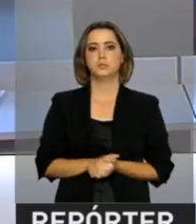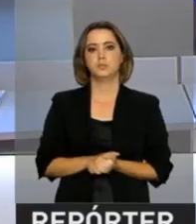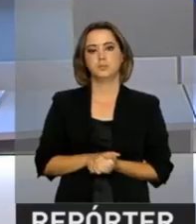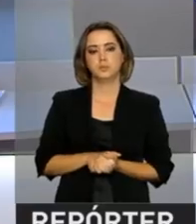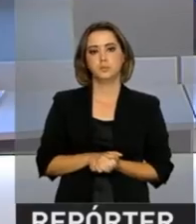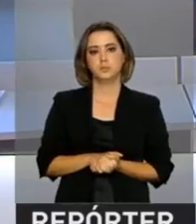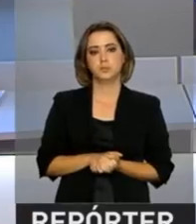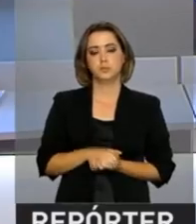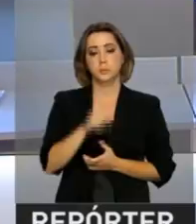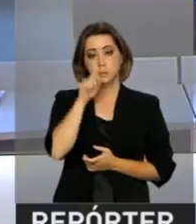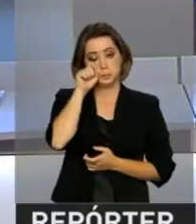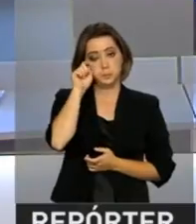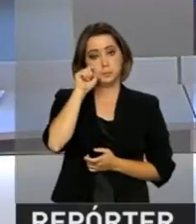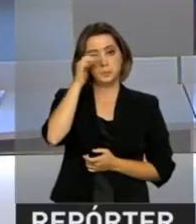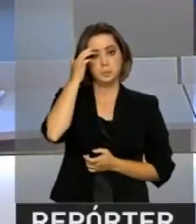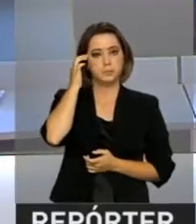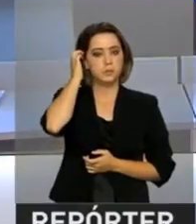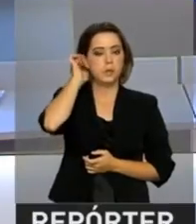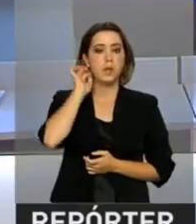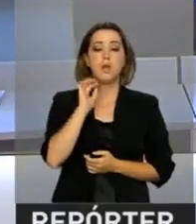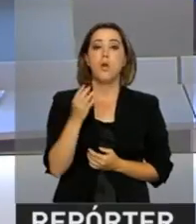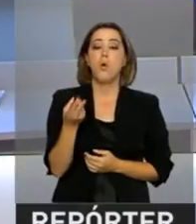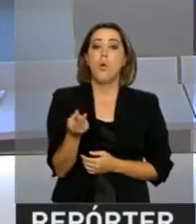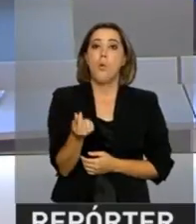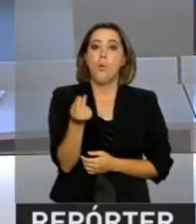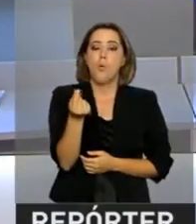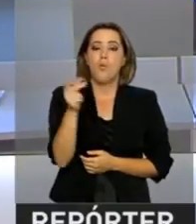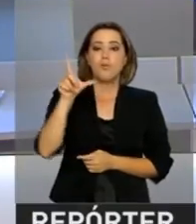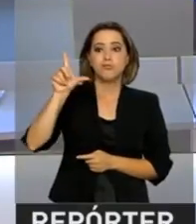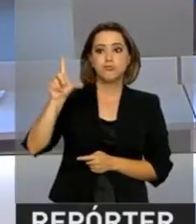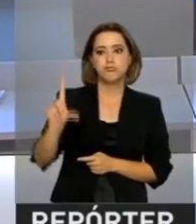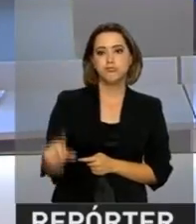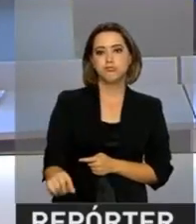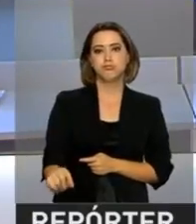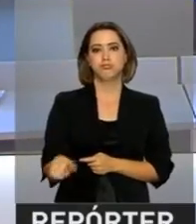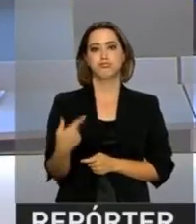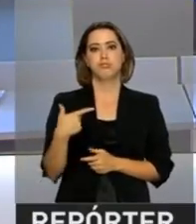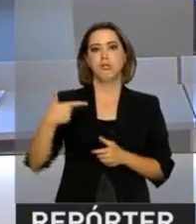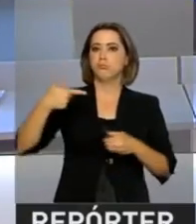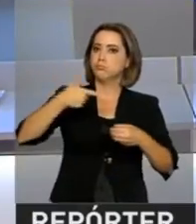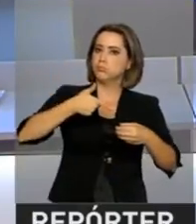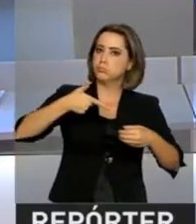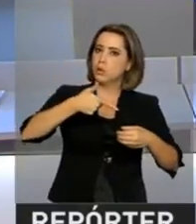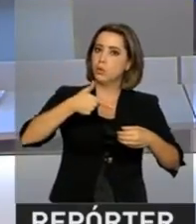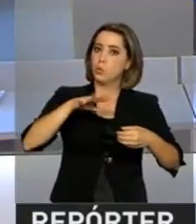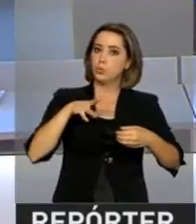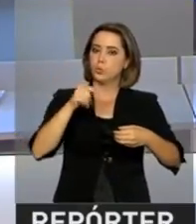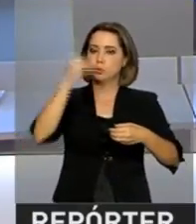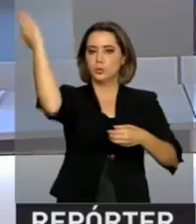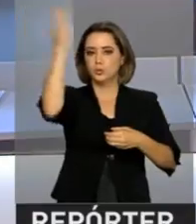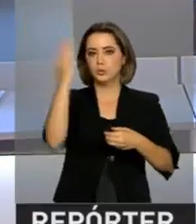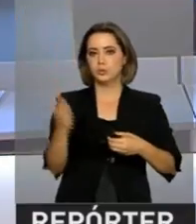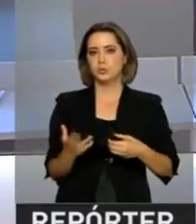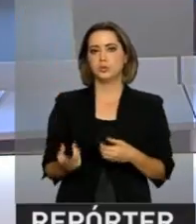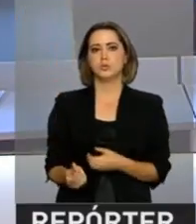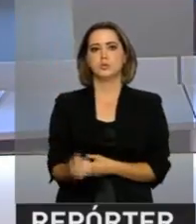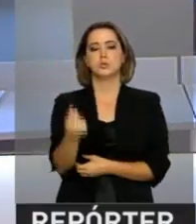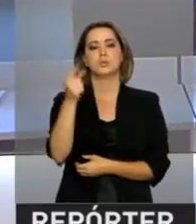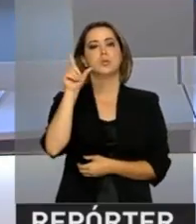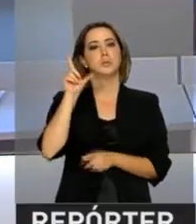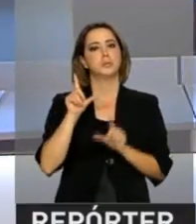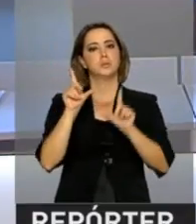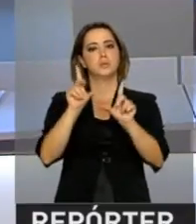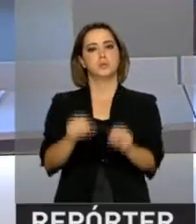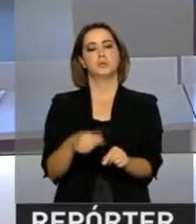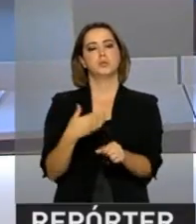domésticos. Preço em queda nas bombas dos postos de gasolina espalhados pelo Brasil. Os valores atingiram o menor